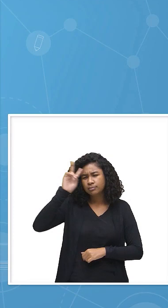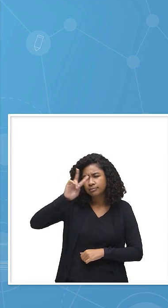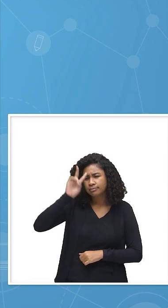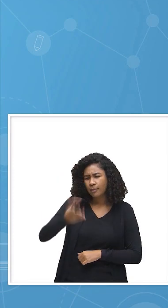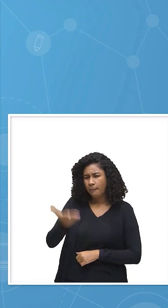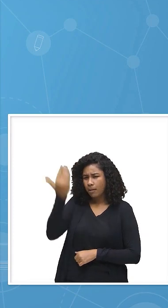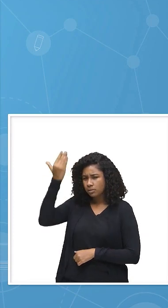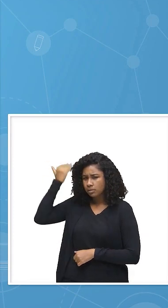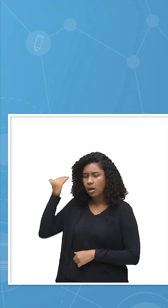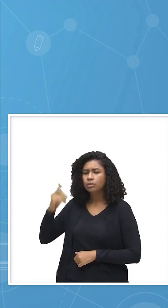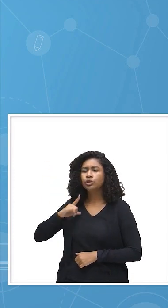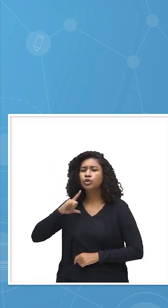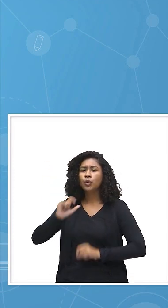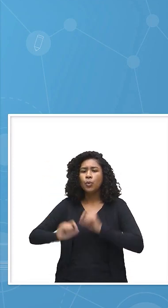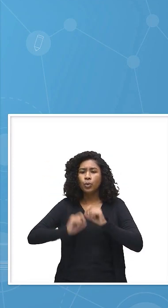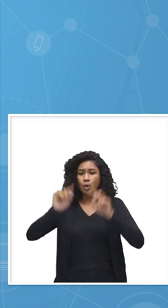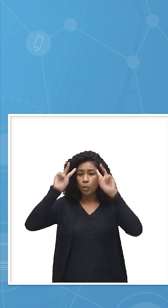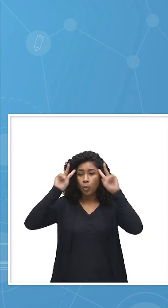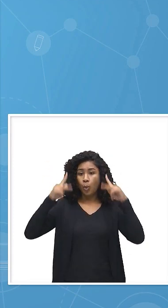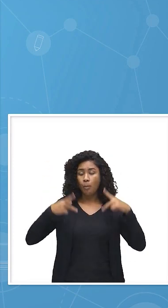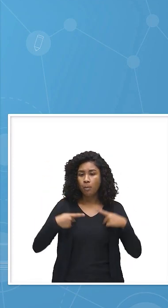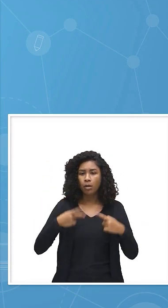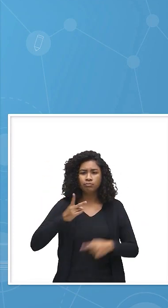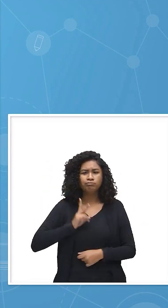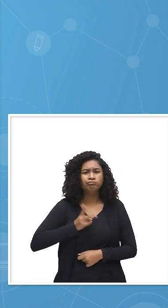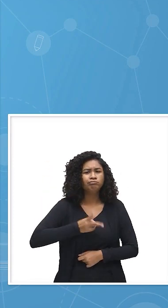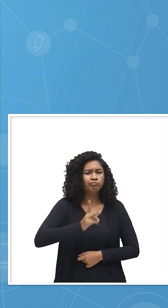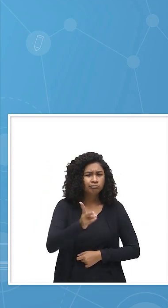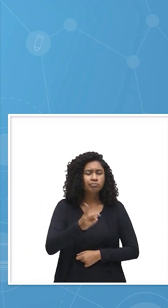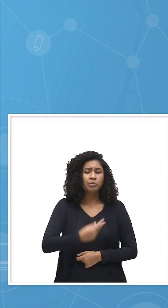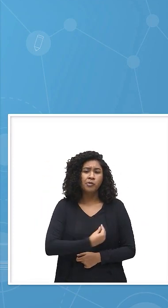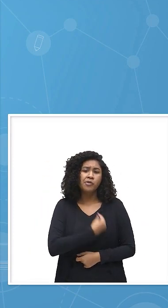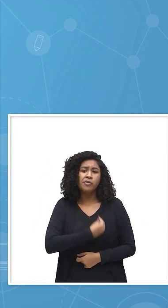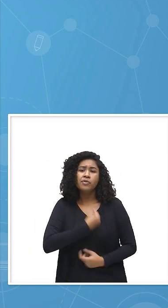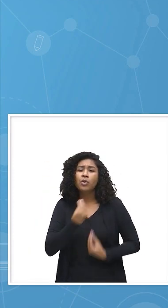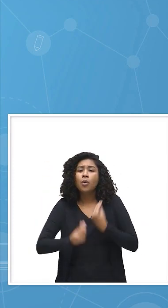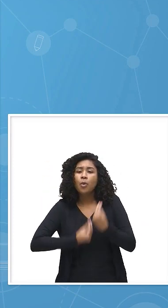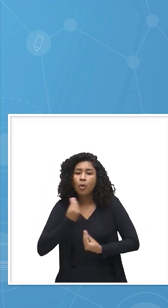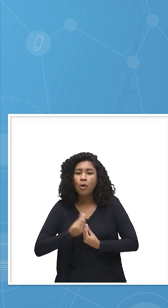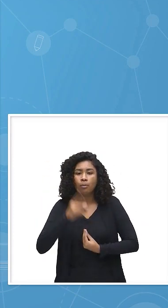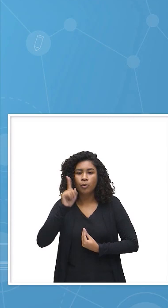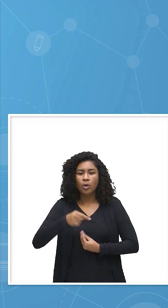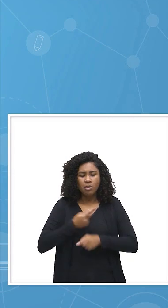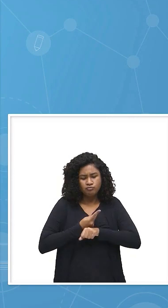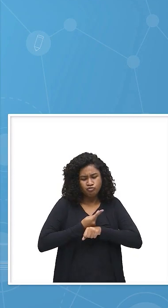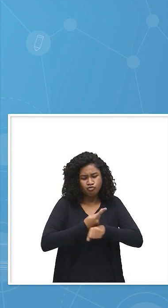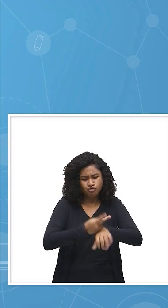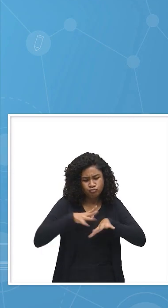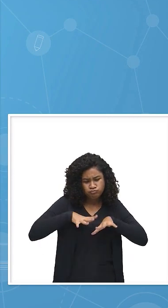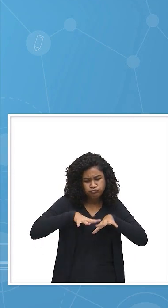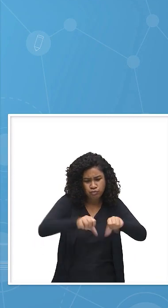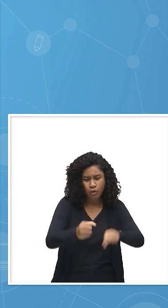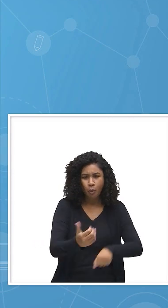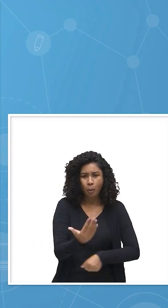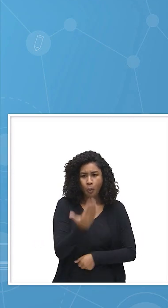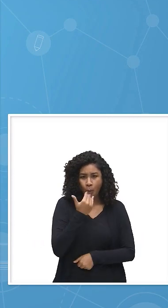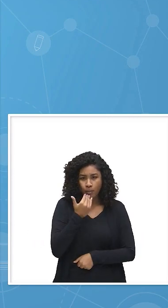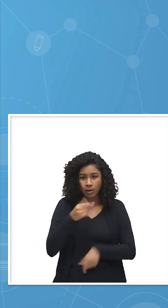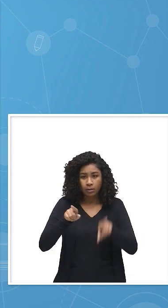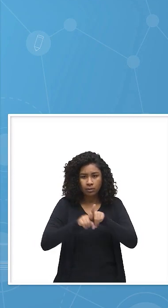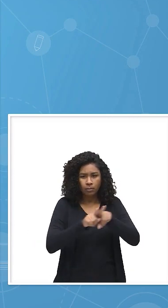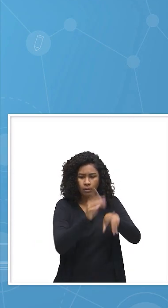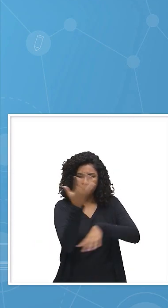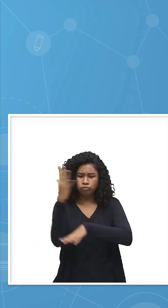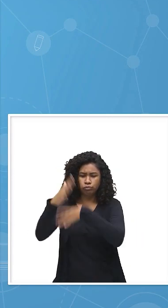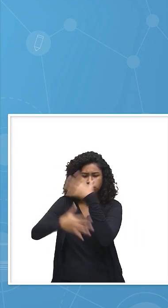os seres humanos, eles sobreviviam exclusivamente através da caça e da coleta, certo? E em um